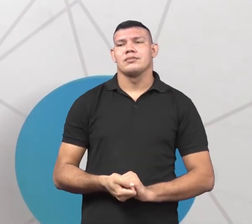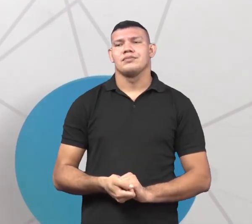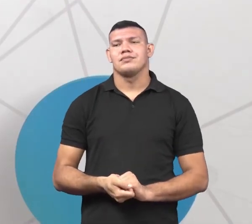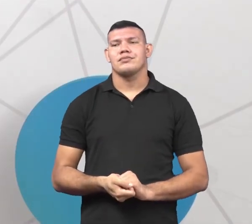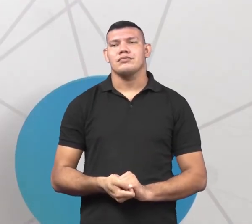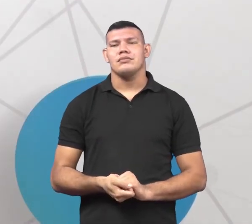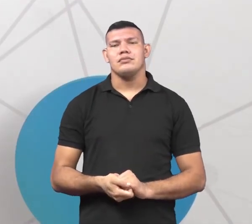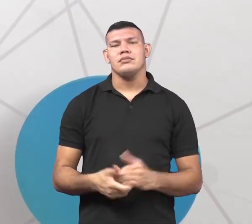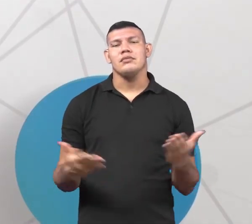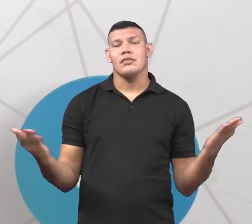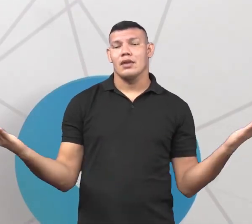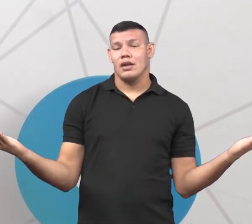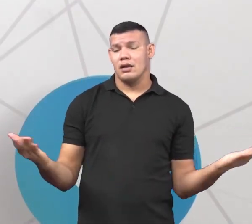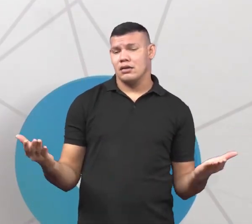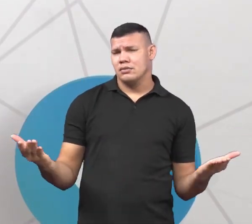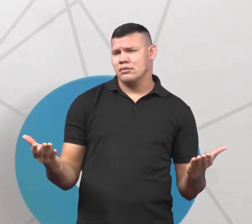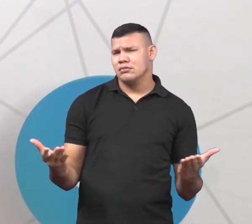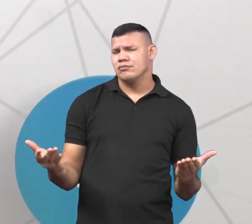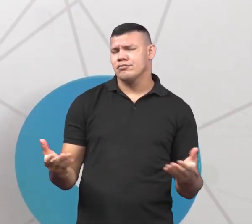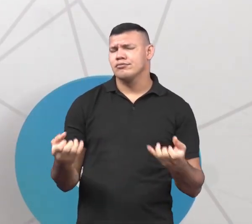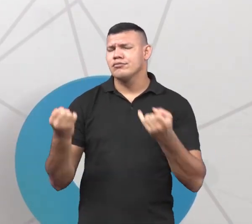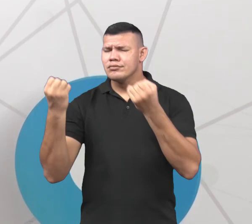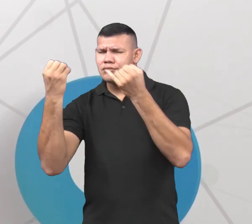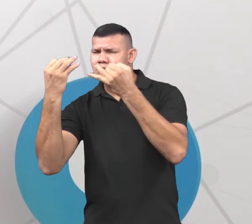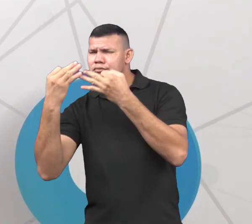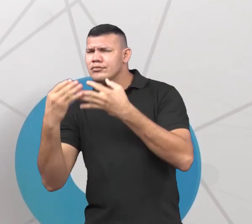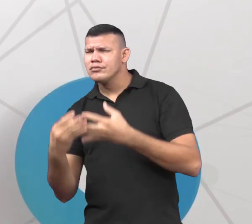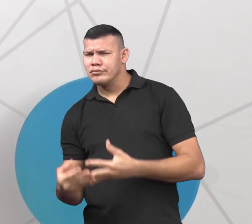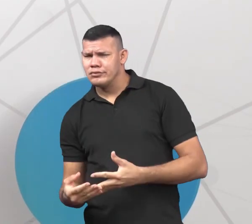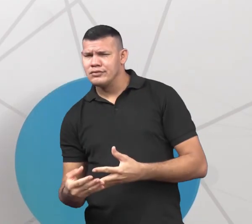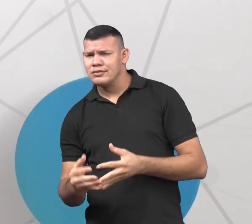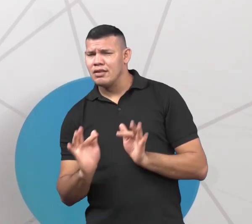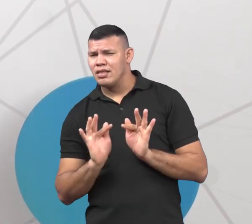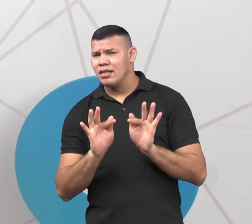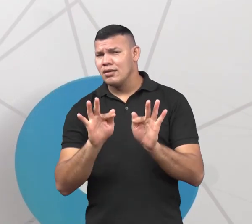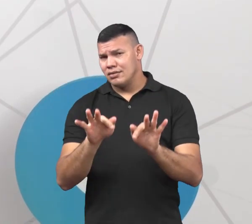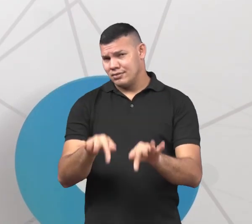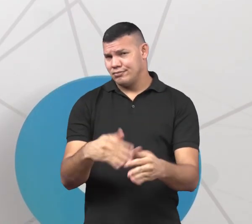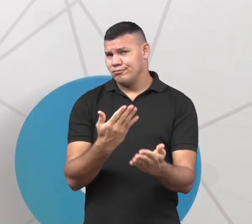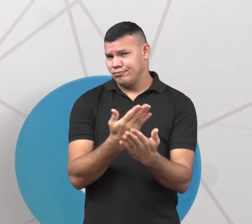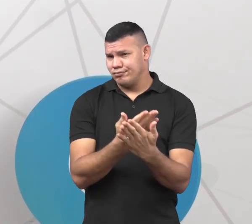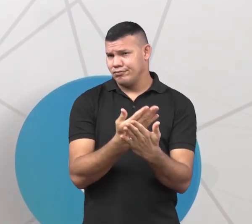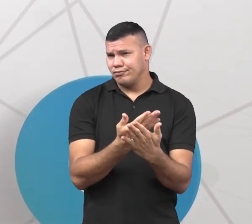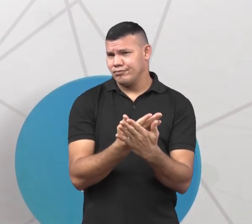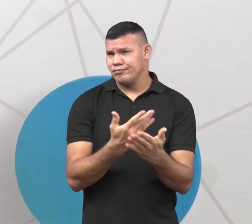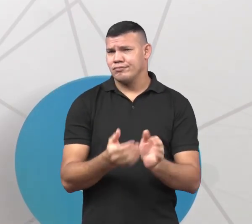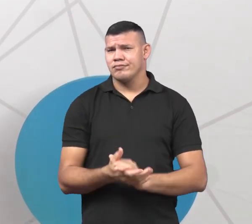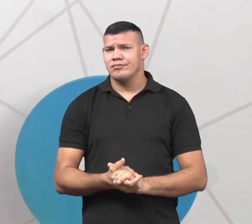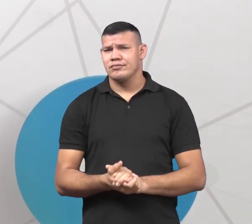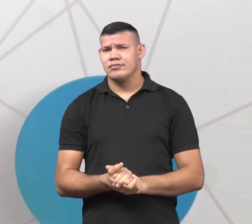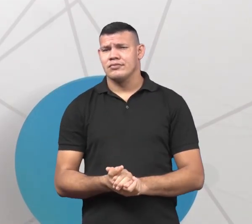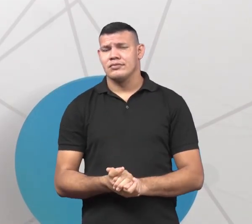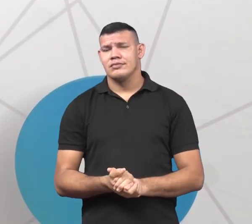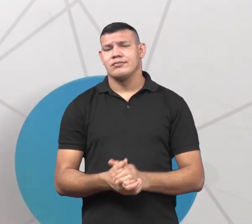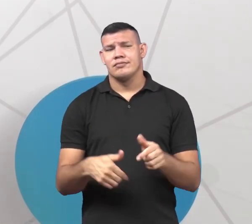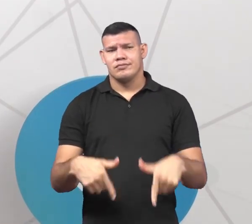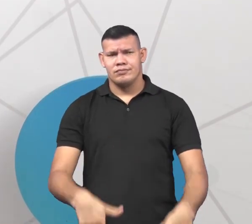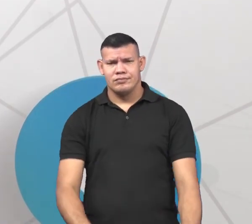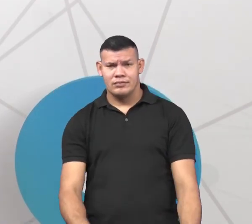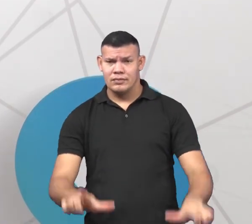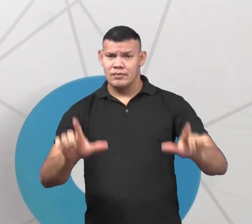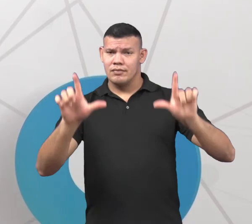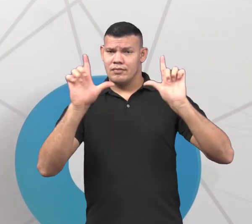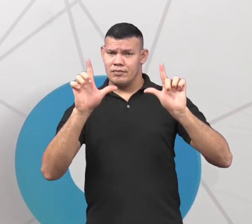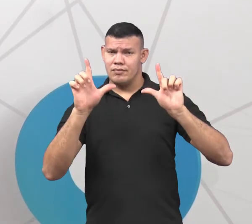Agora, eu gostaria de falar com vocês, já para finalizar a nossa aula de hoje, o quê? É sobre a plataforma Eduque da Secretaria